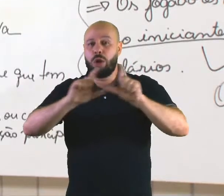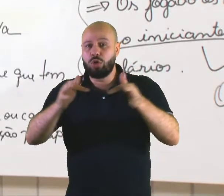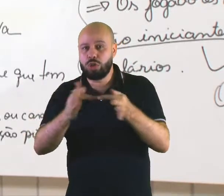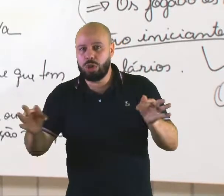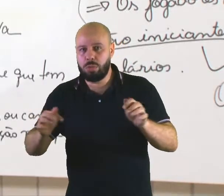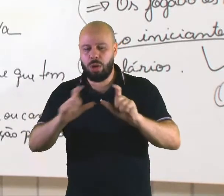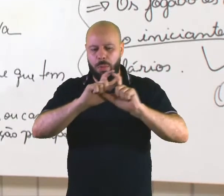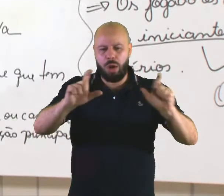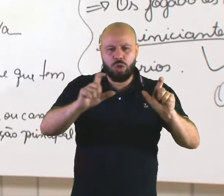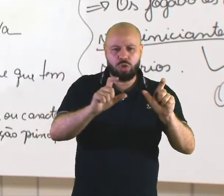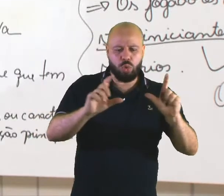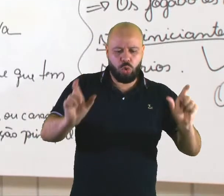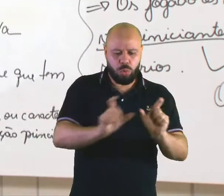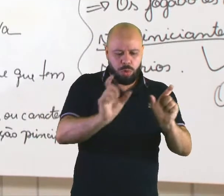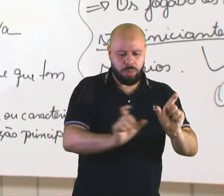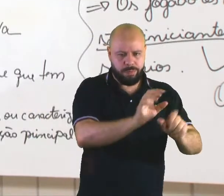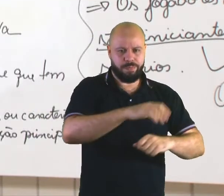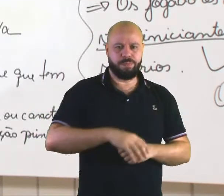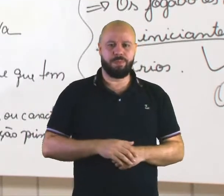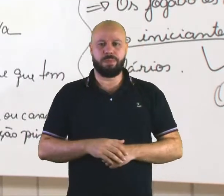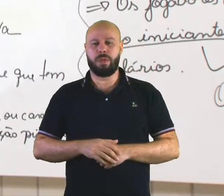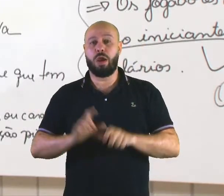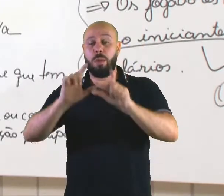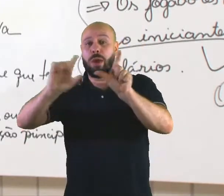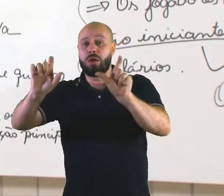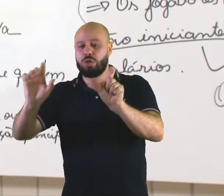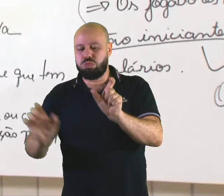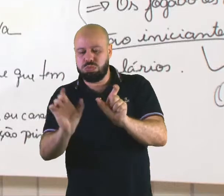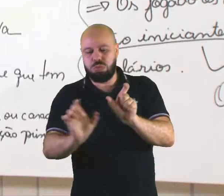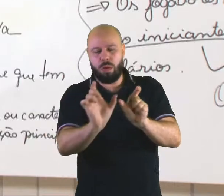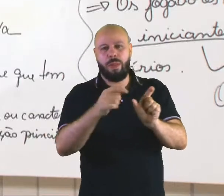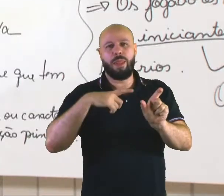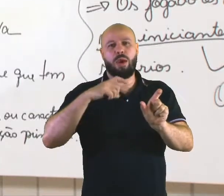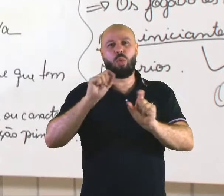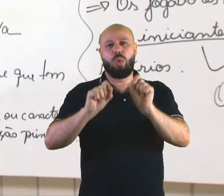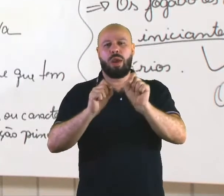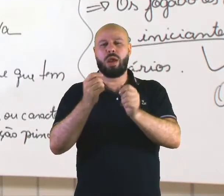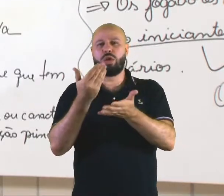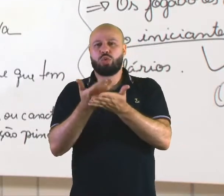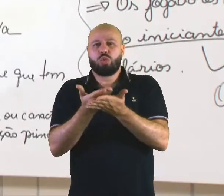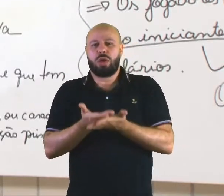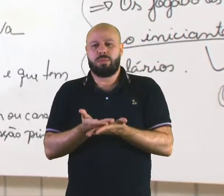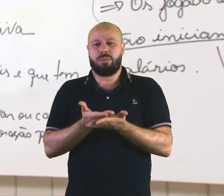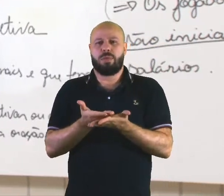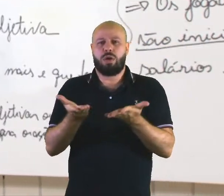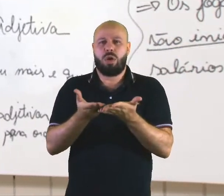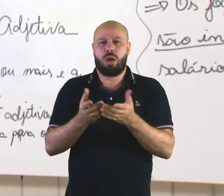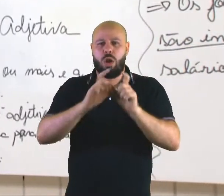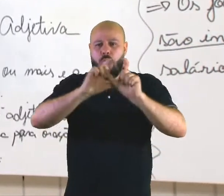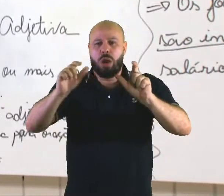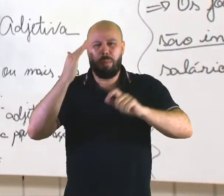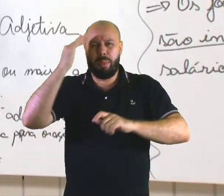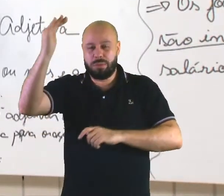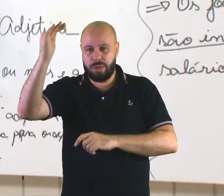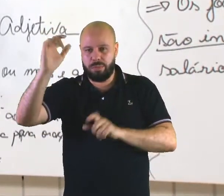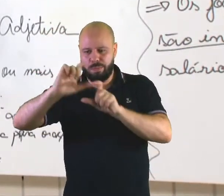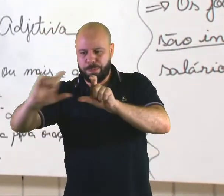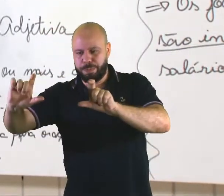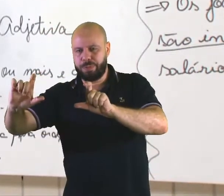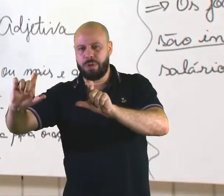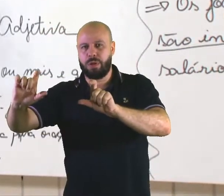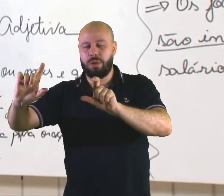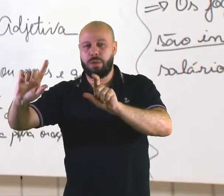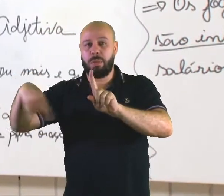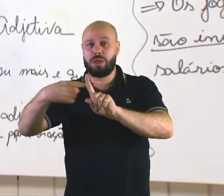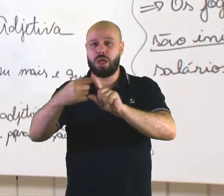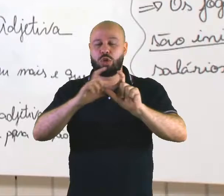e período composto. No período composto, nós vamos estudar a oração principal, mais a